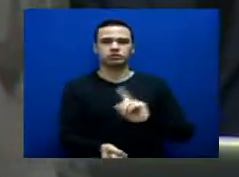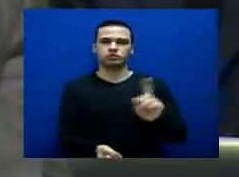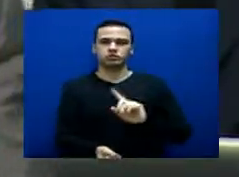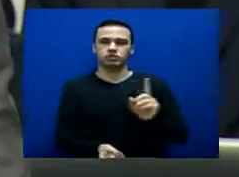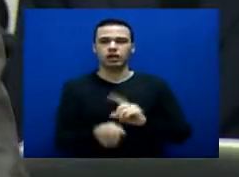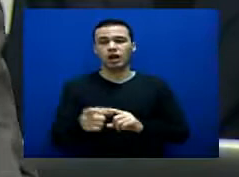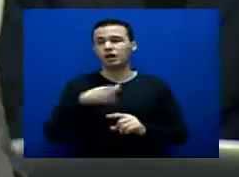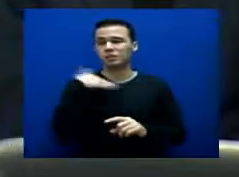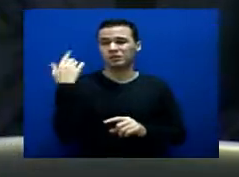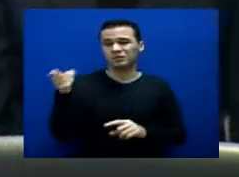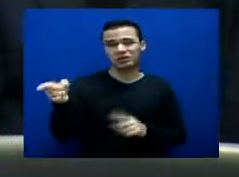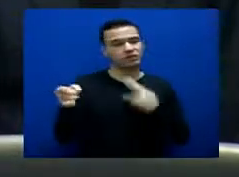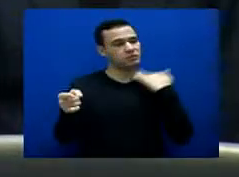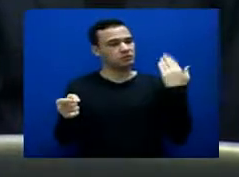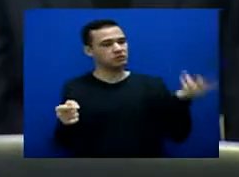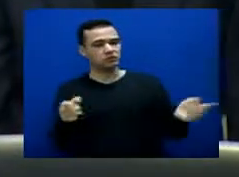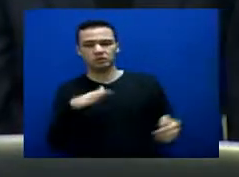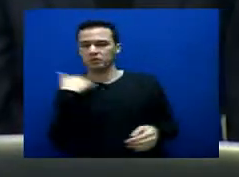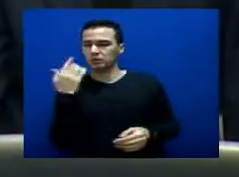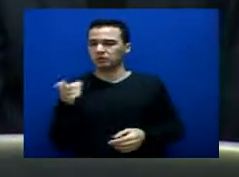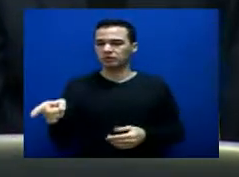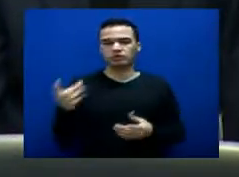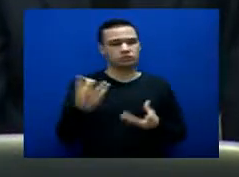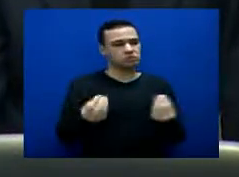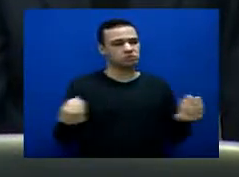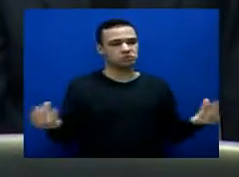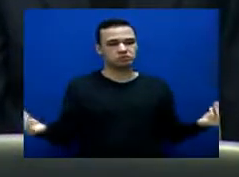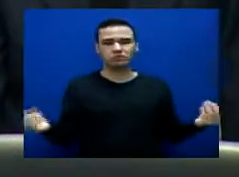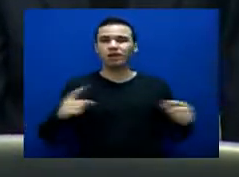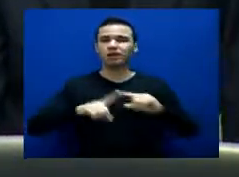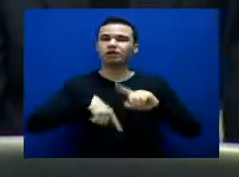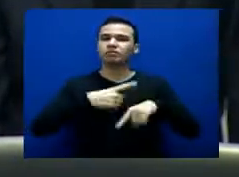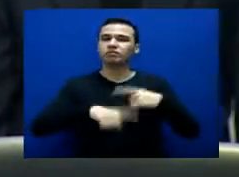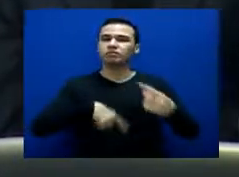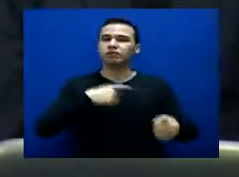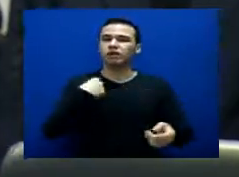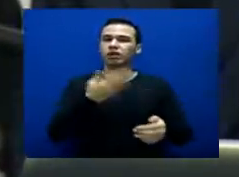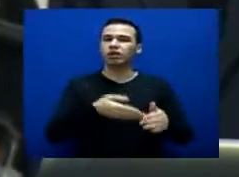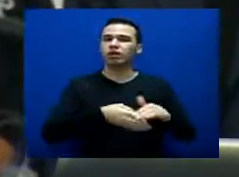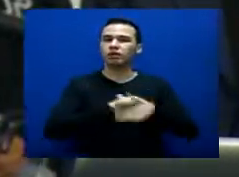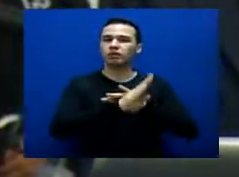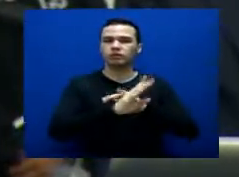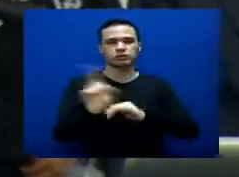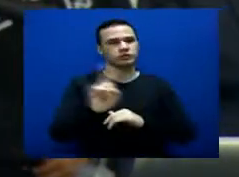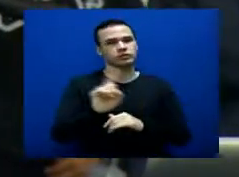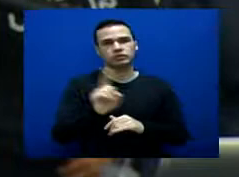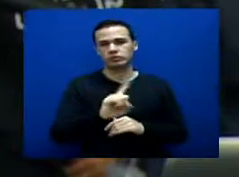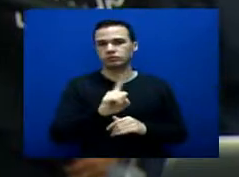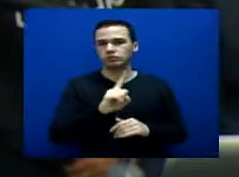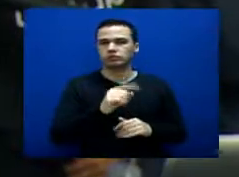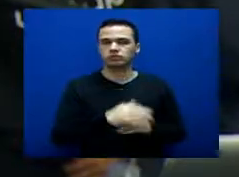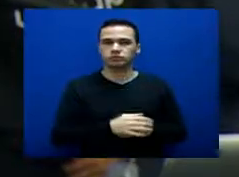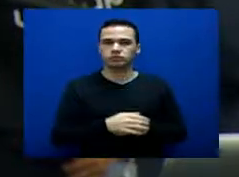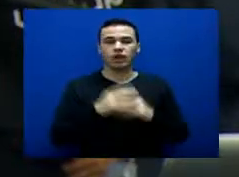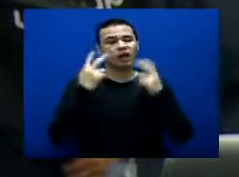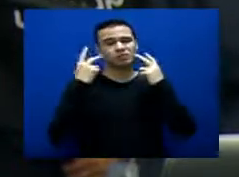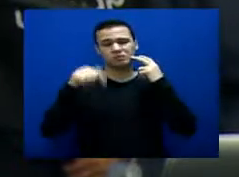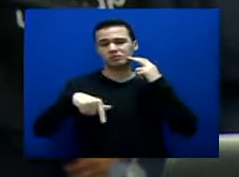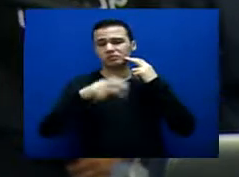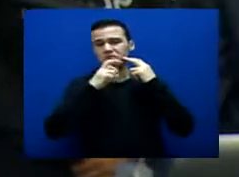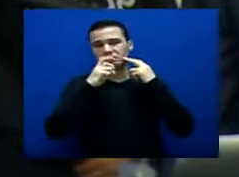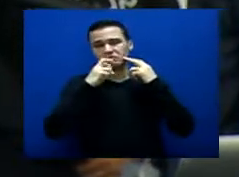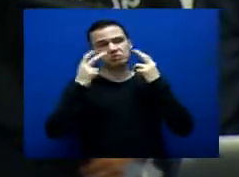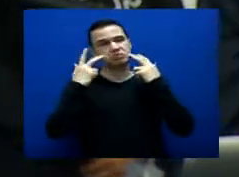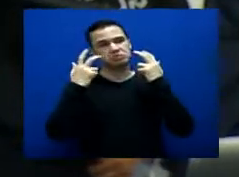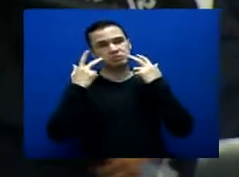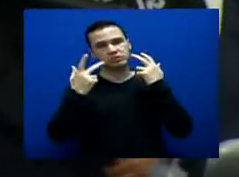um anteontem, morreu outro dia, três semanas passadas, e a gente daqui a pouco vai começar a xingar. Não, o homicídio se tornou normal na nossa